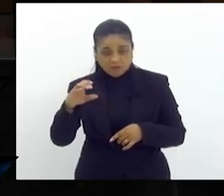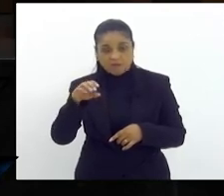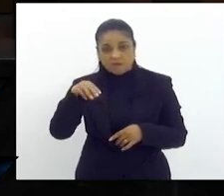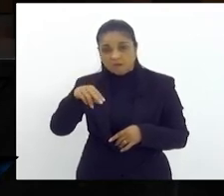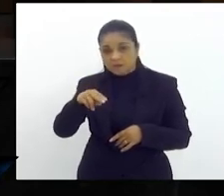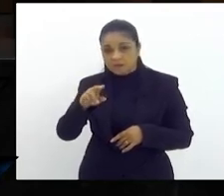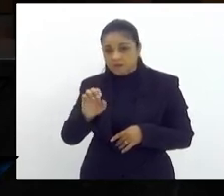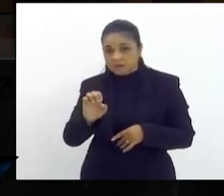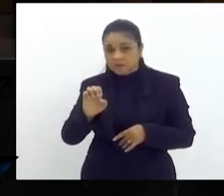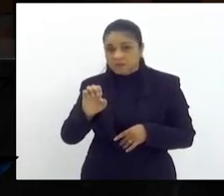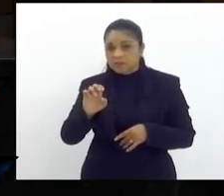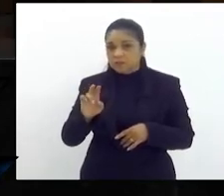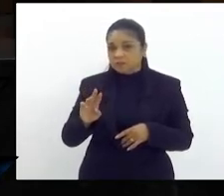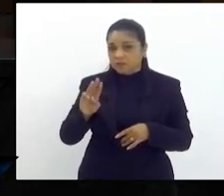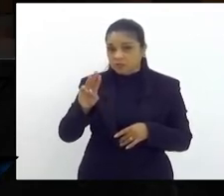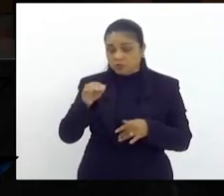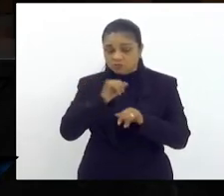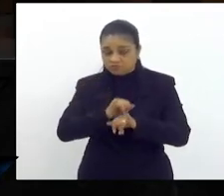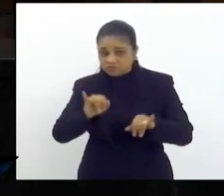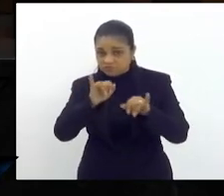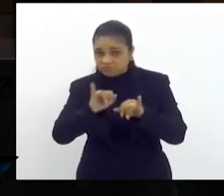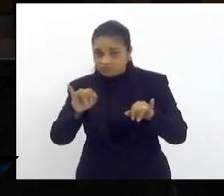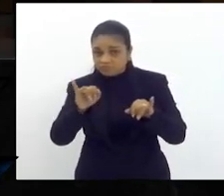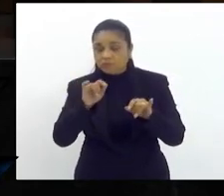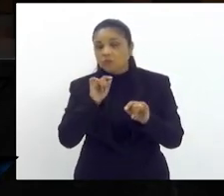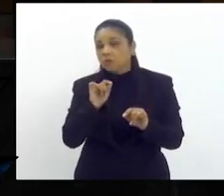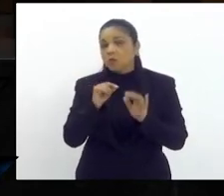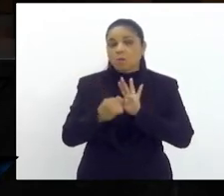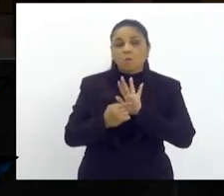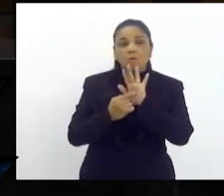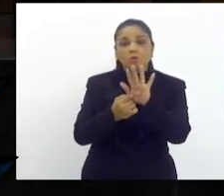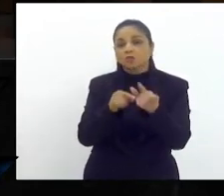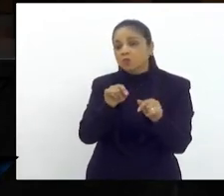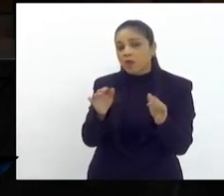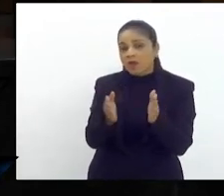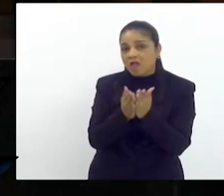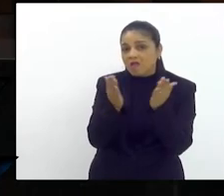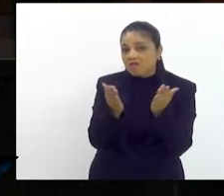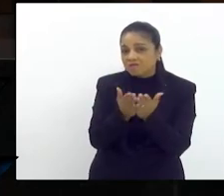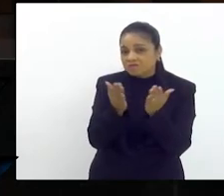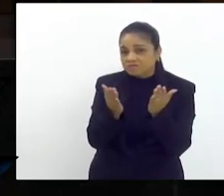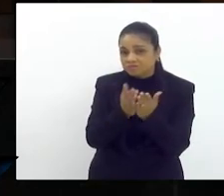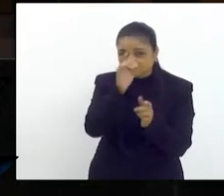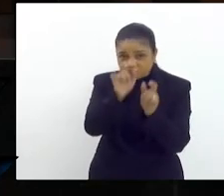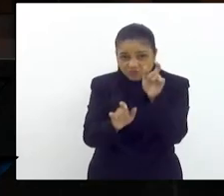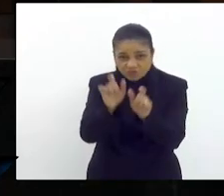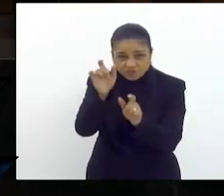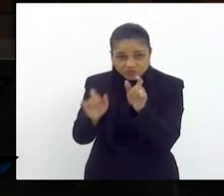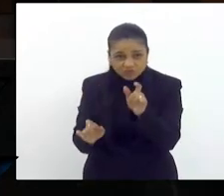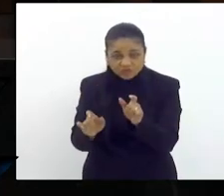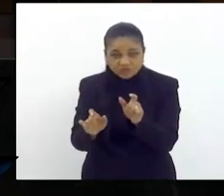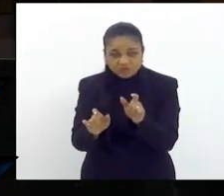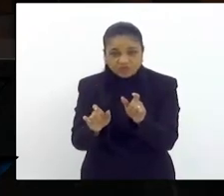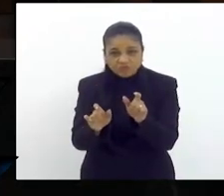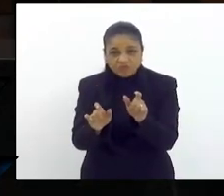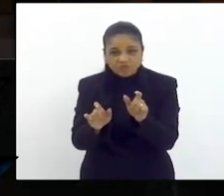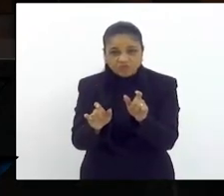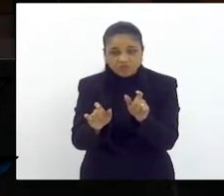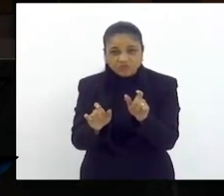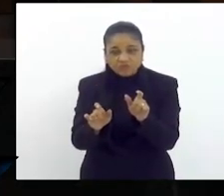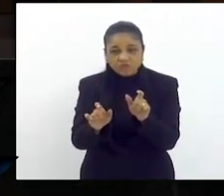que estão classificando evangélicos em especial uma